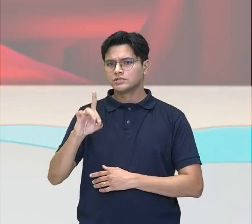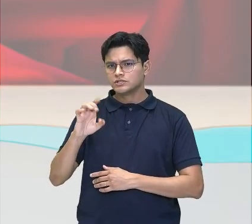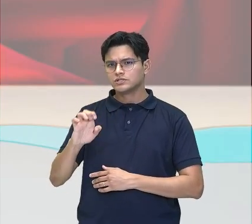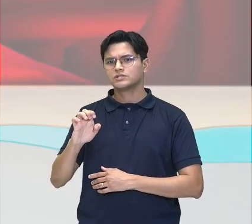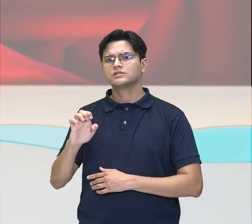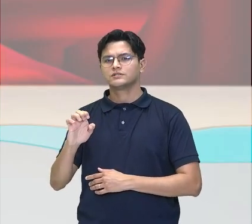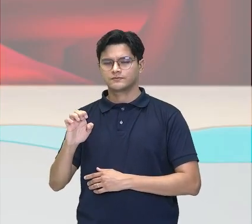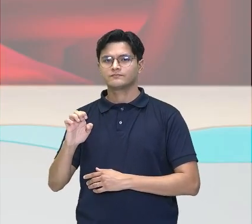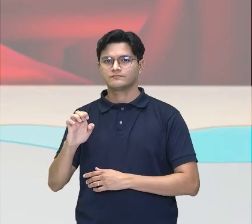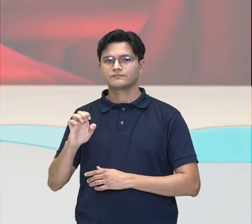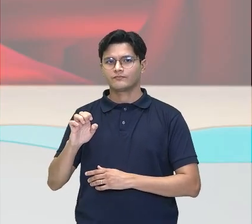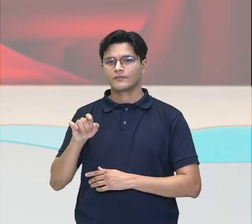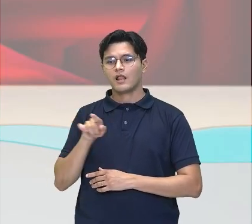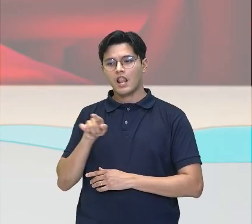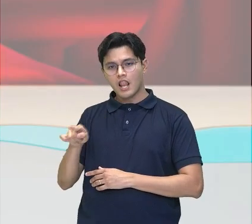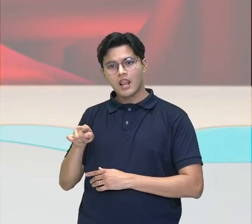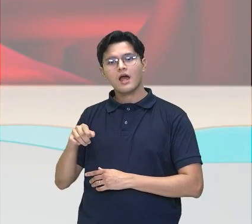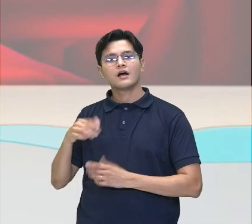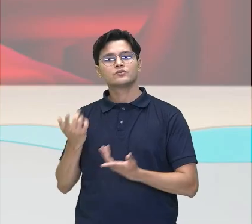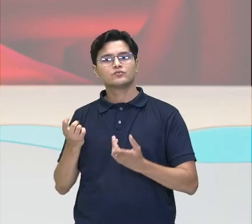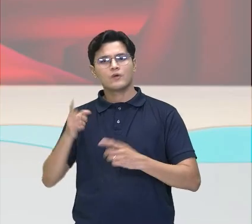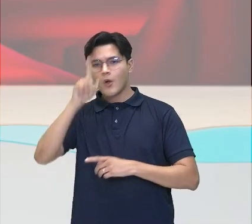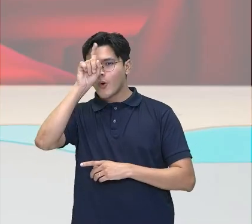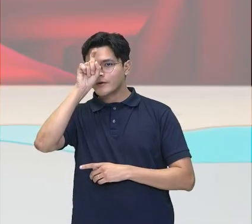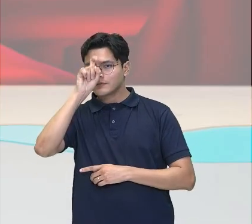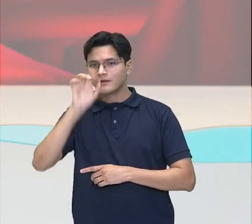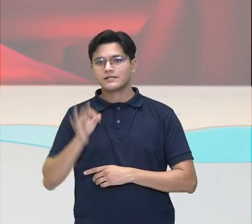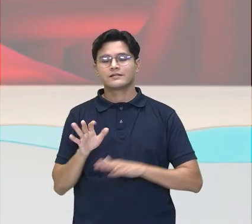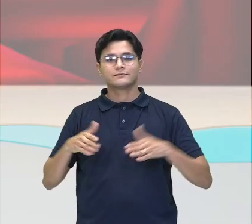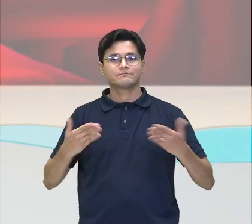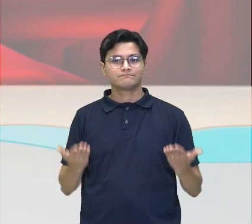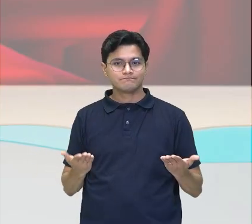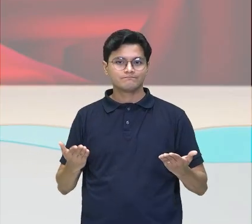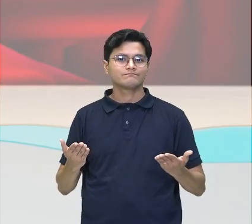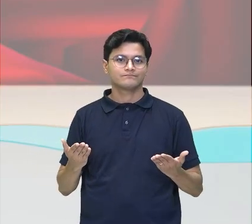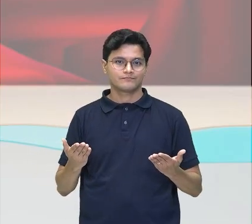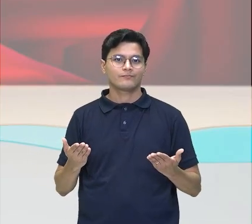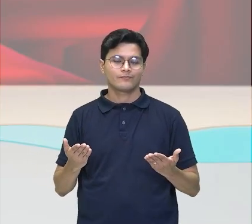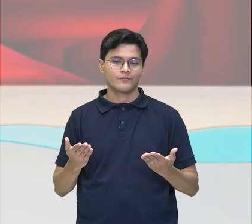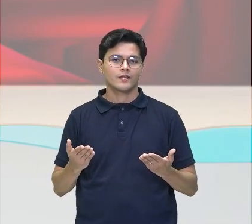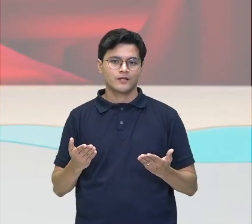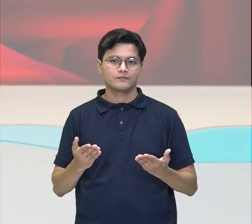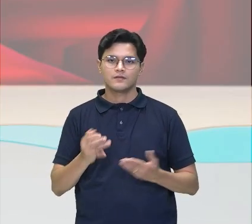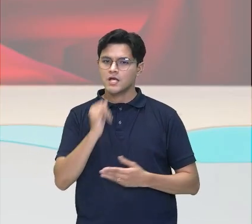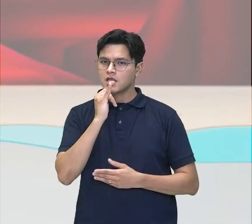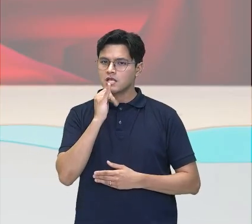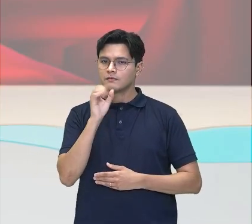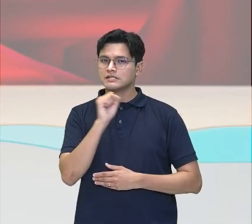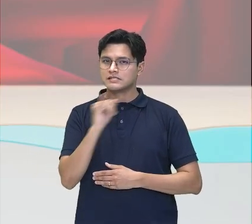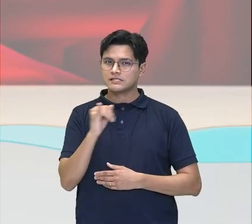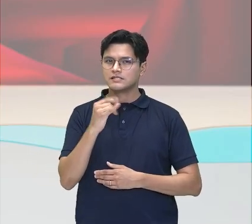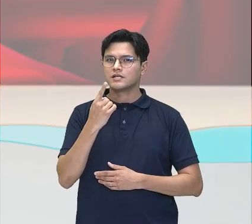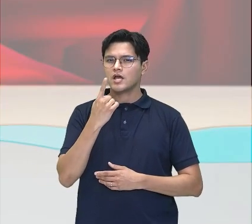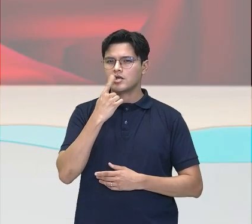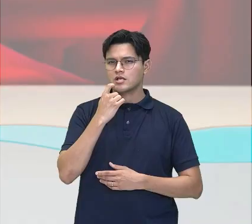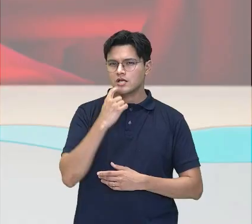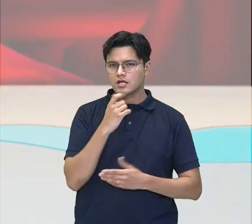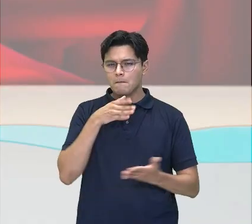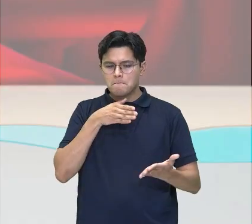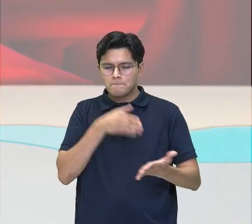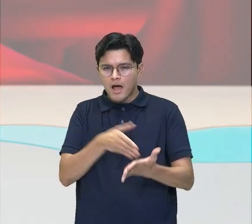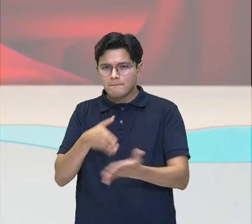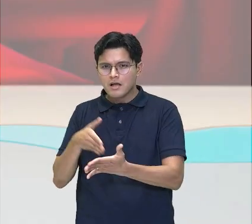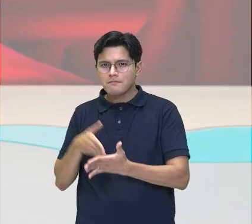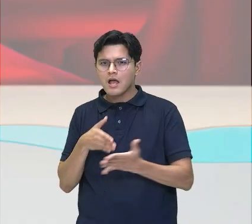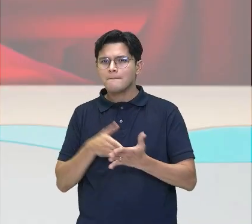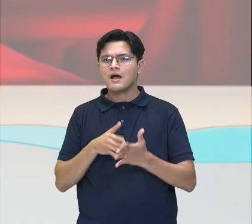vaso está obstruído para irrigar aquela parte que não estava recebendo sangue, que se obstruiu por conta do acúmulo de